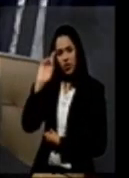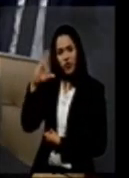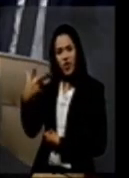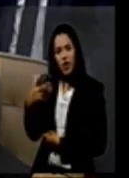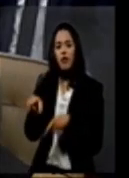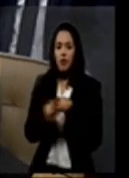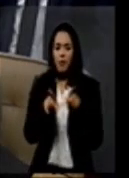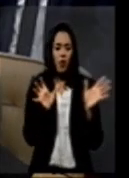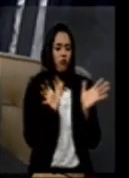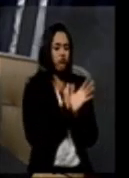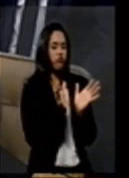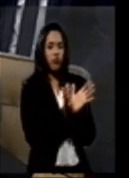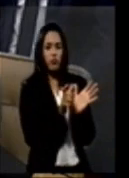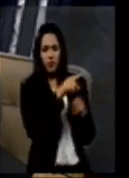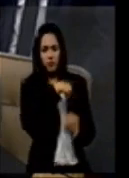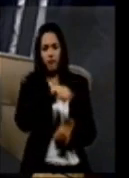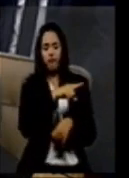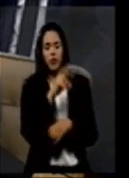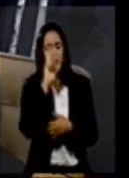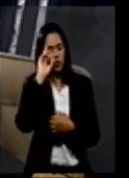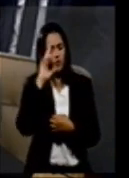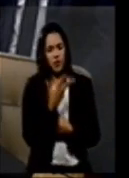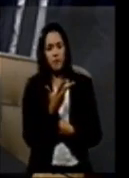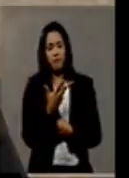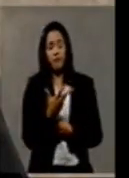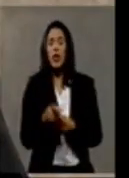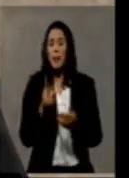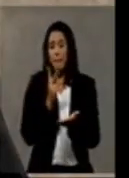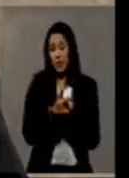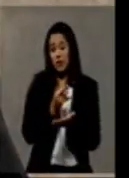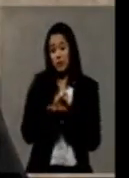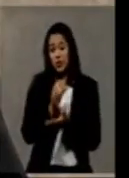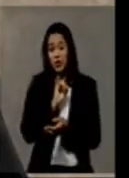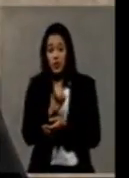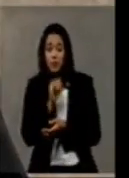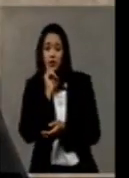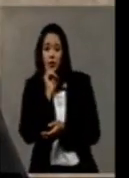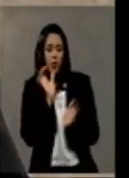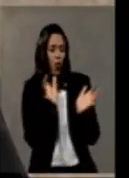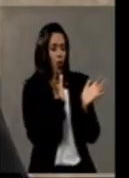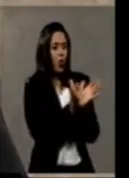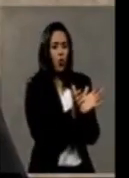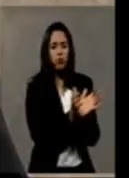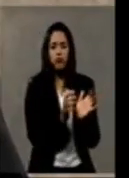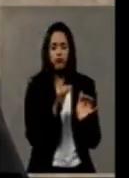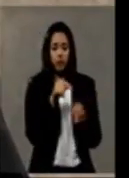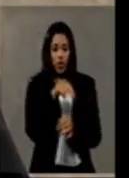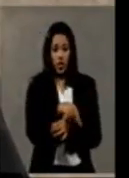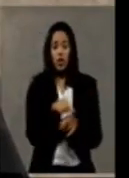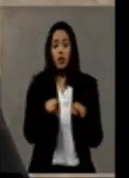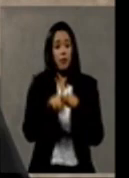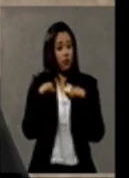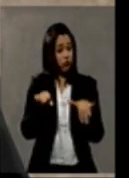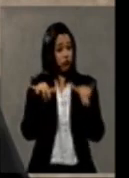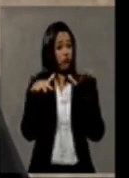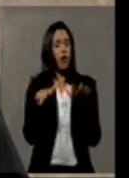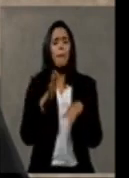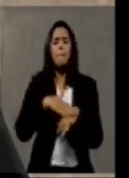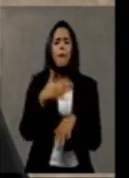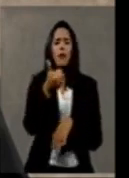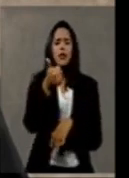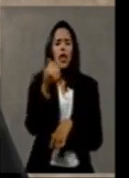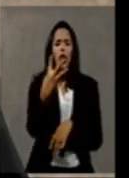ainda que se leva em conta apenas as decisões colegiadas proferidas pelas turmas e pelo plenário foram mais de